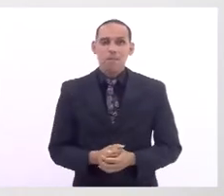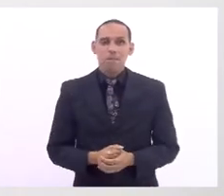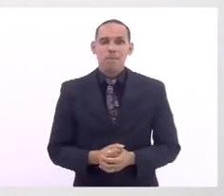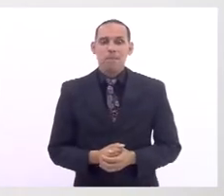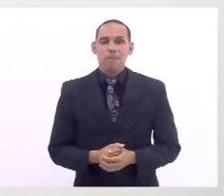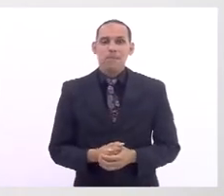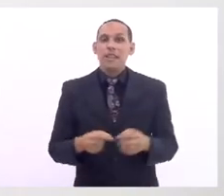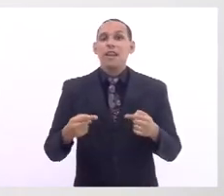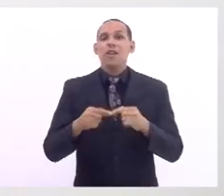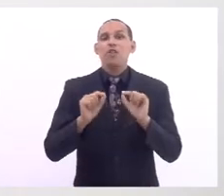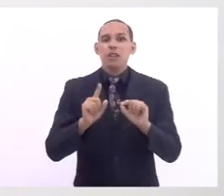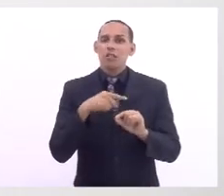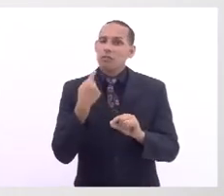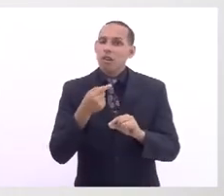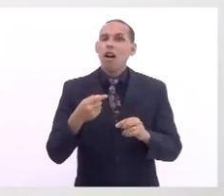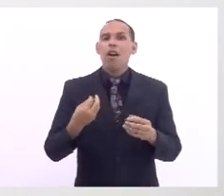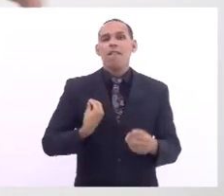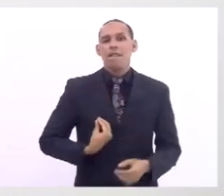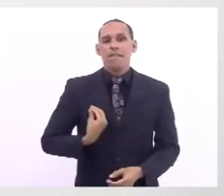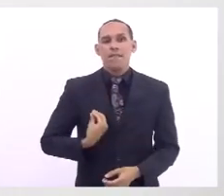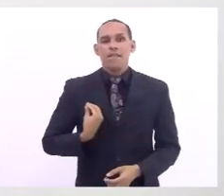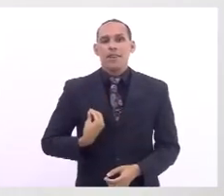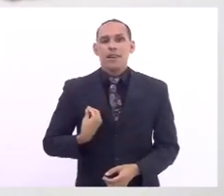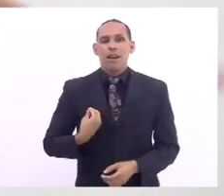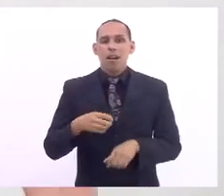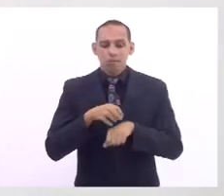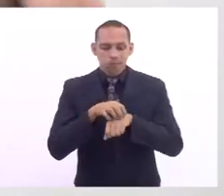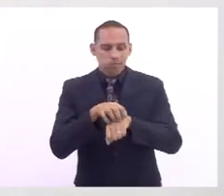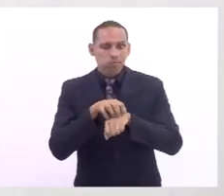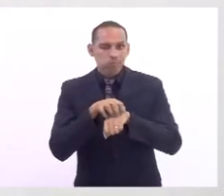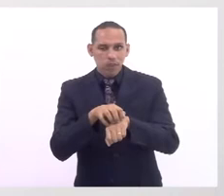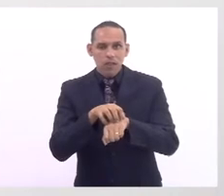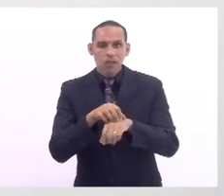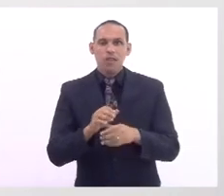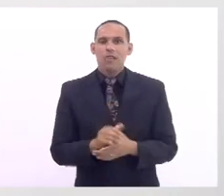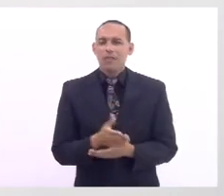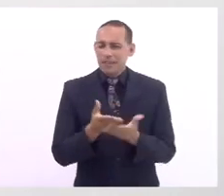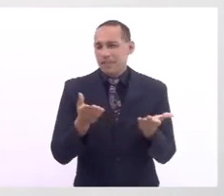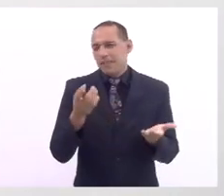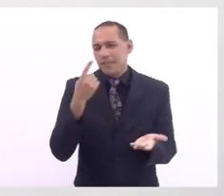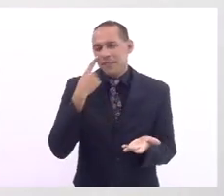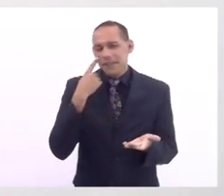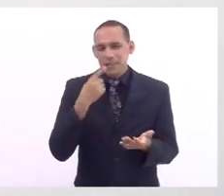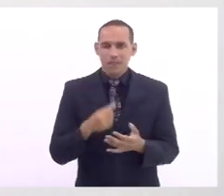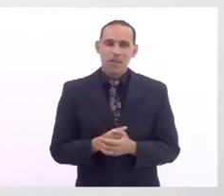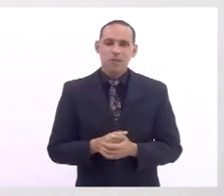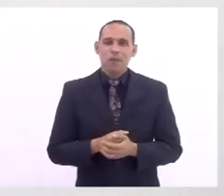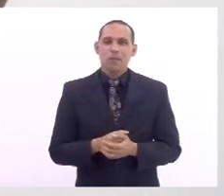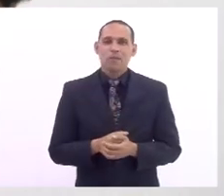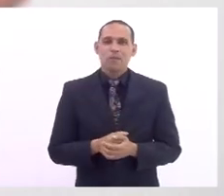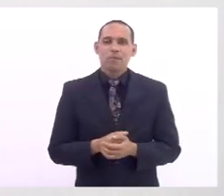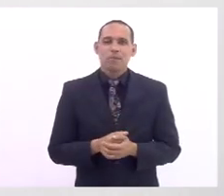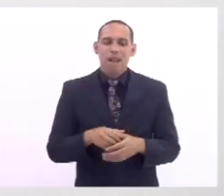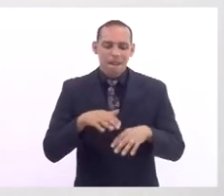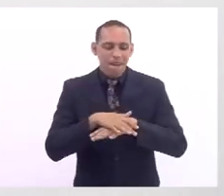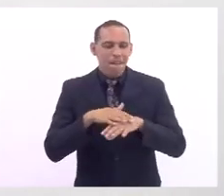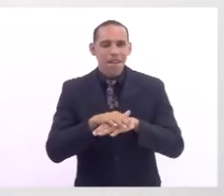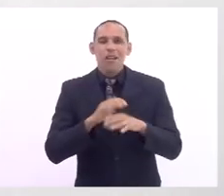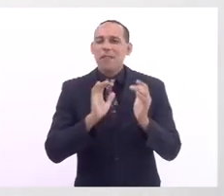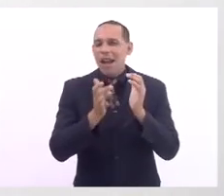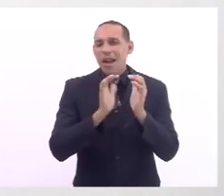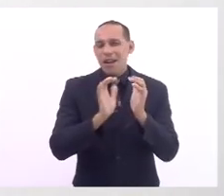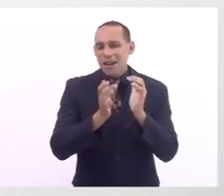que realmente nós vivemos sobre o transporte que é o maior enfim os estão vendo aí na redes sociais na